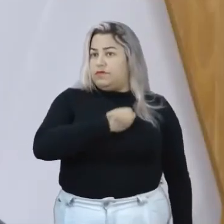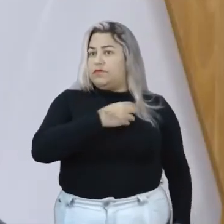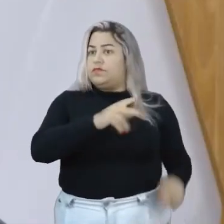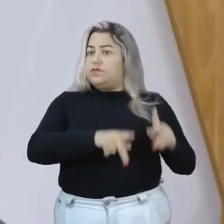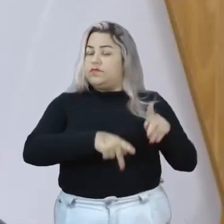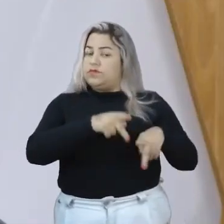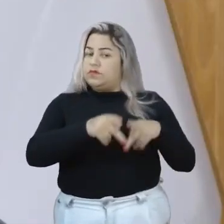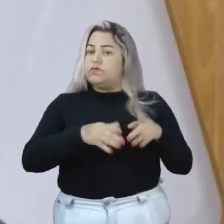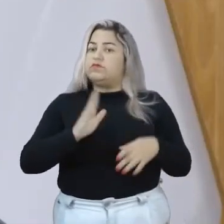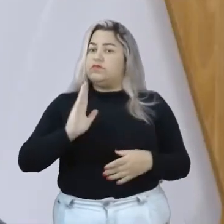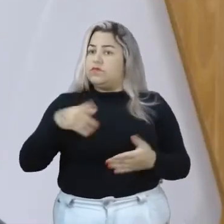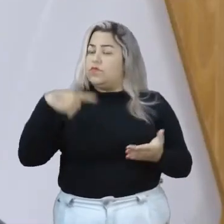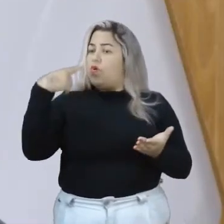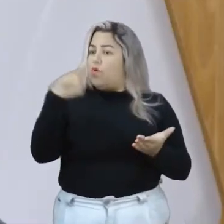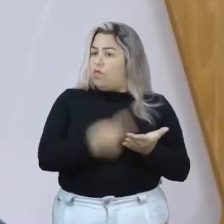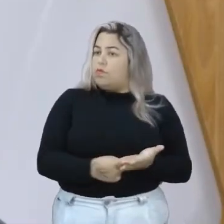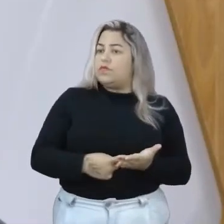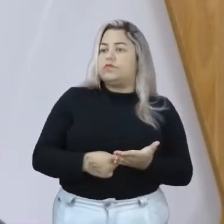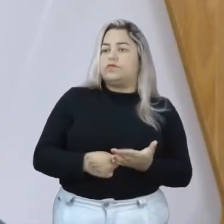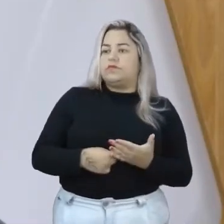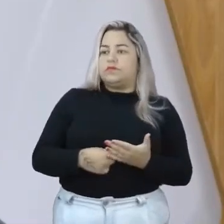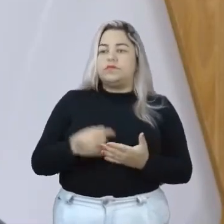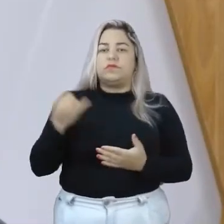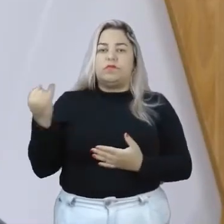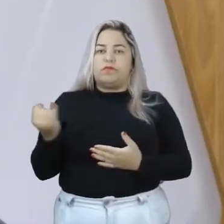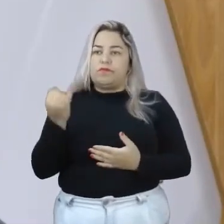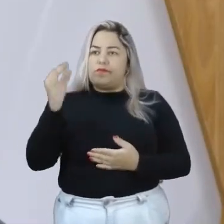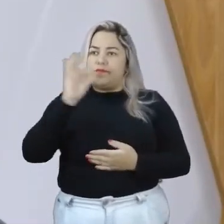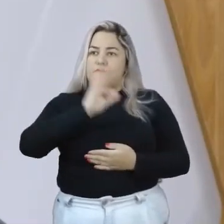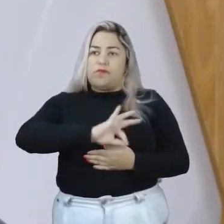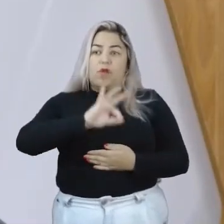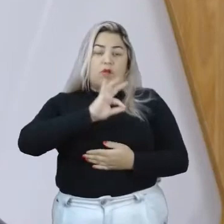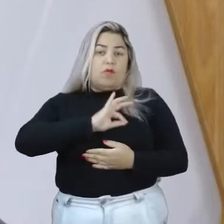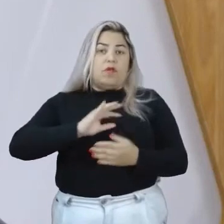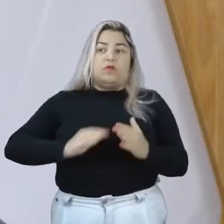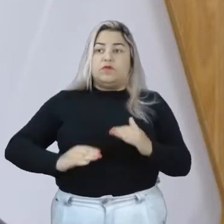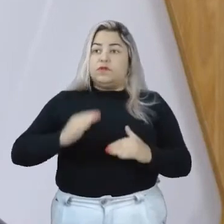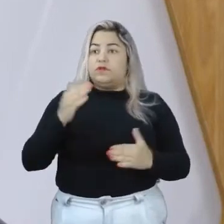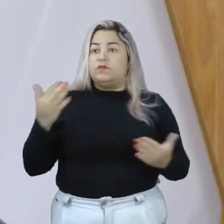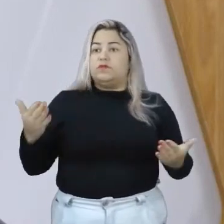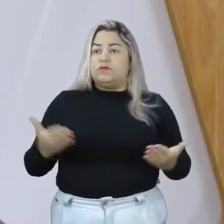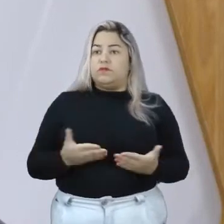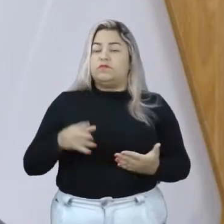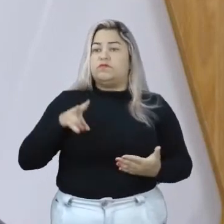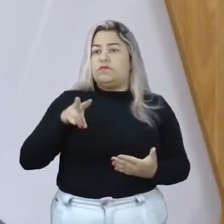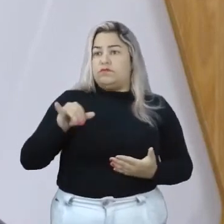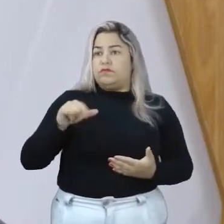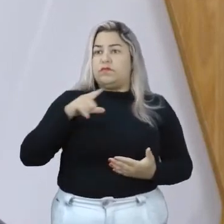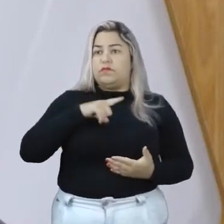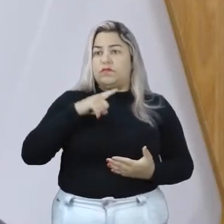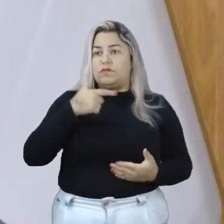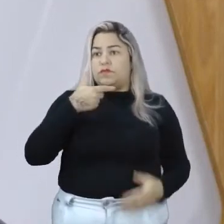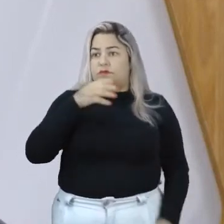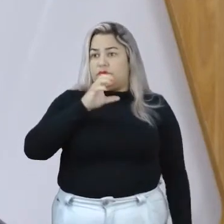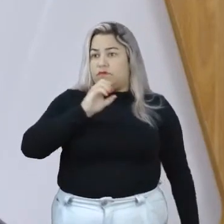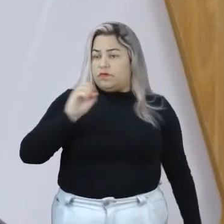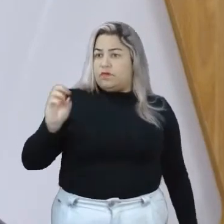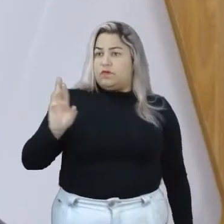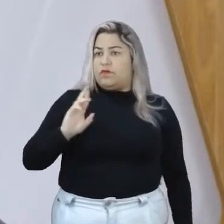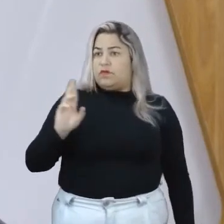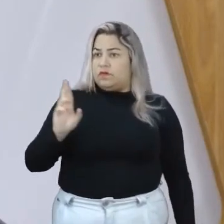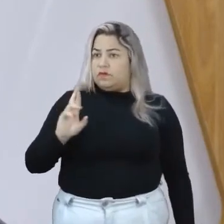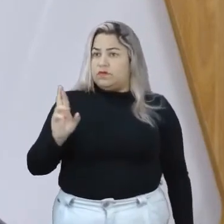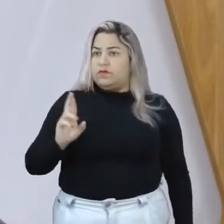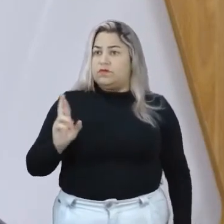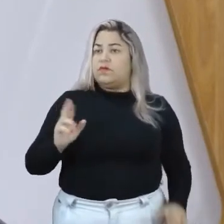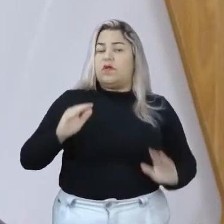Lula já entrou cumprindo promessas importantes, o aumento real do salário mínimo, que agora em janeiro vai ter aumento de novo de R$ 100, a